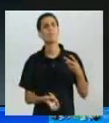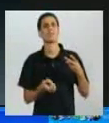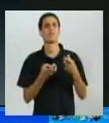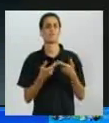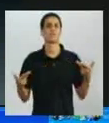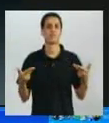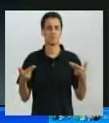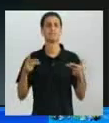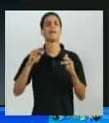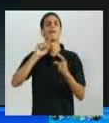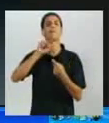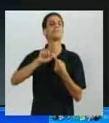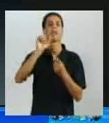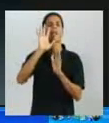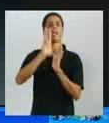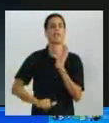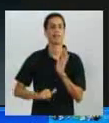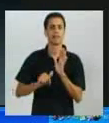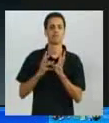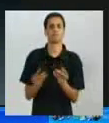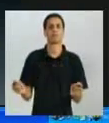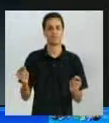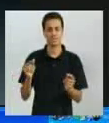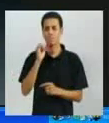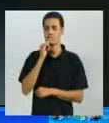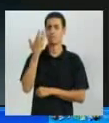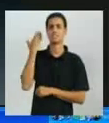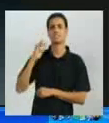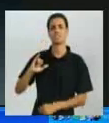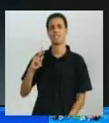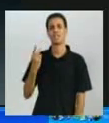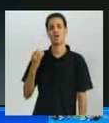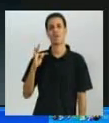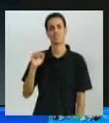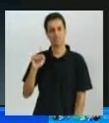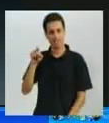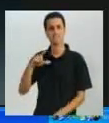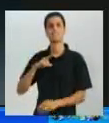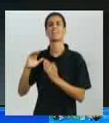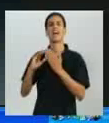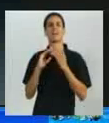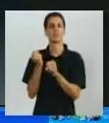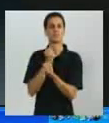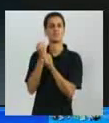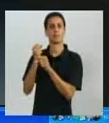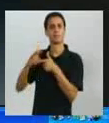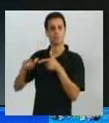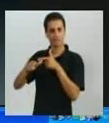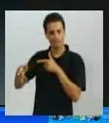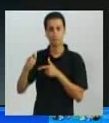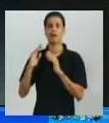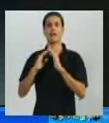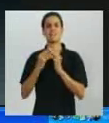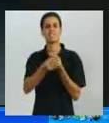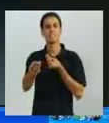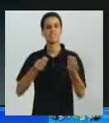Catarina contra a corrupção. Recentemente, fraude na habitação em Ilhota, qualquer semelhança não é mera coincidência, cessão de moradias em